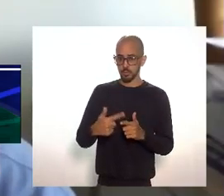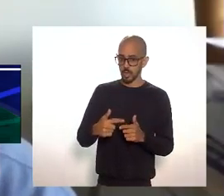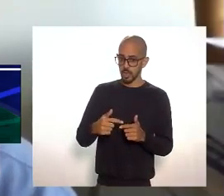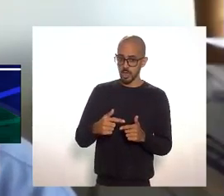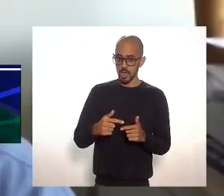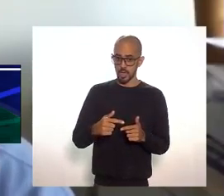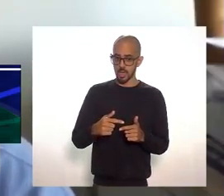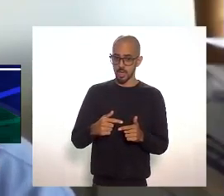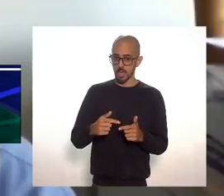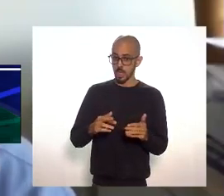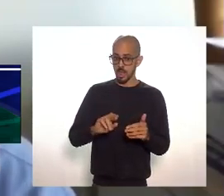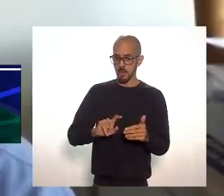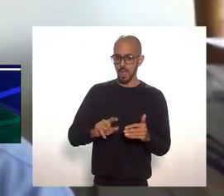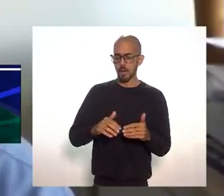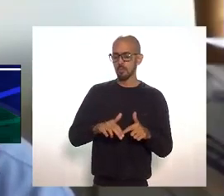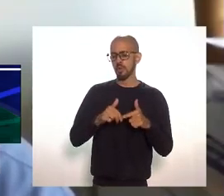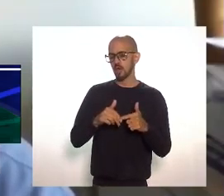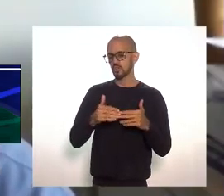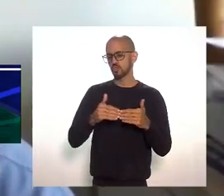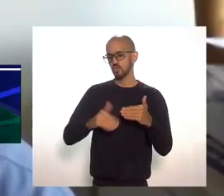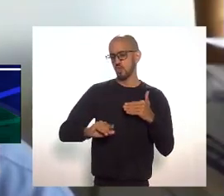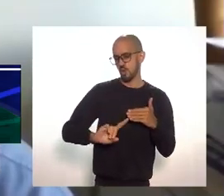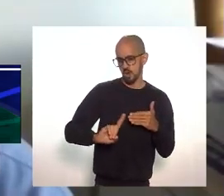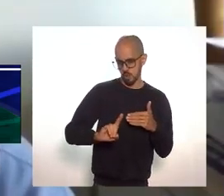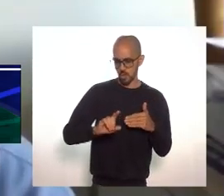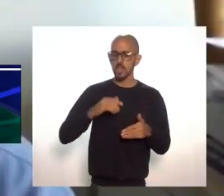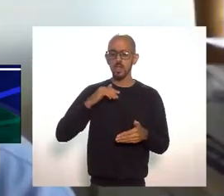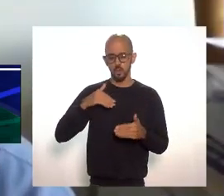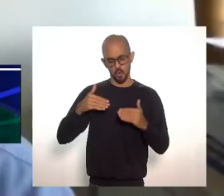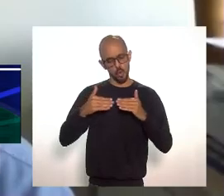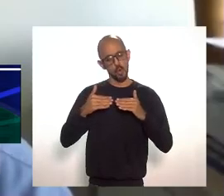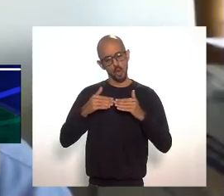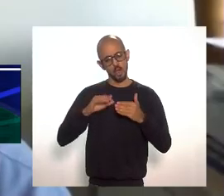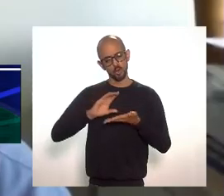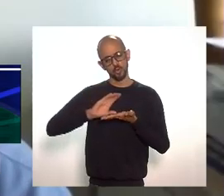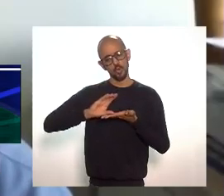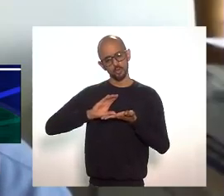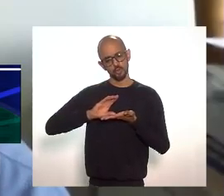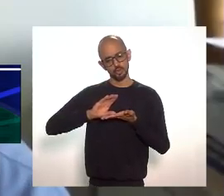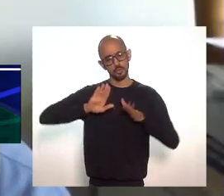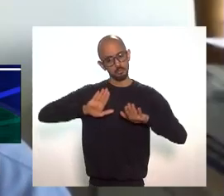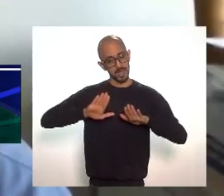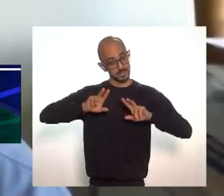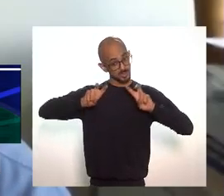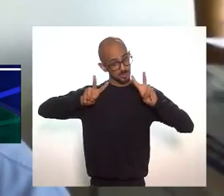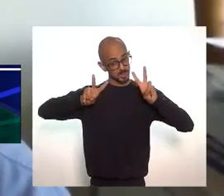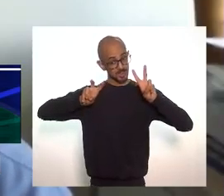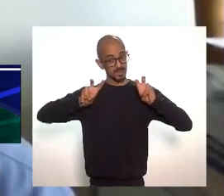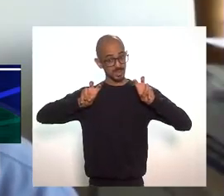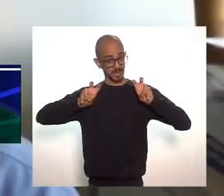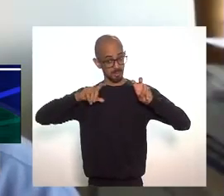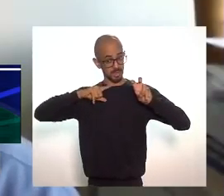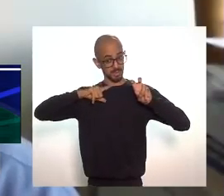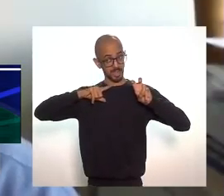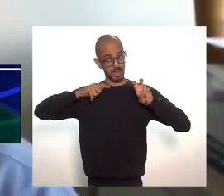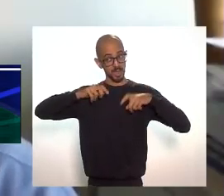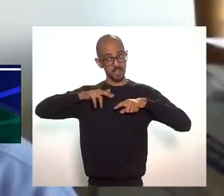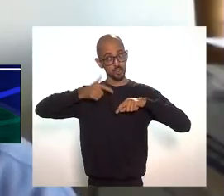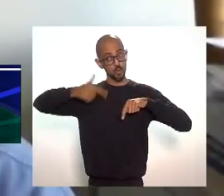divergência. Acho que o projeto é constitucional. Mas como esse tema se desdobra de uma outra